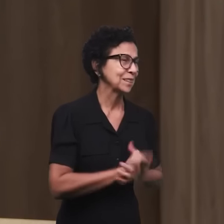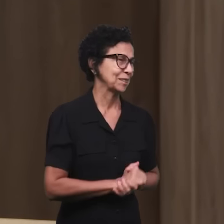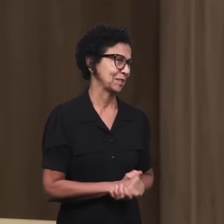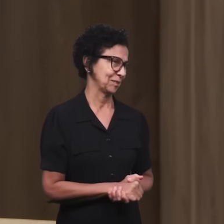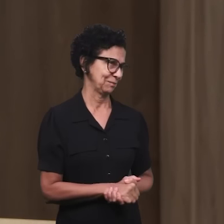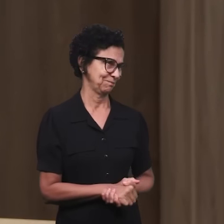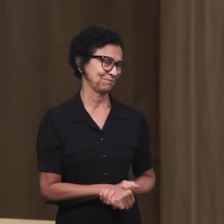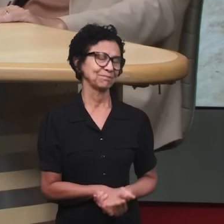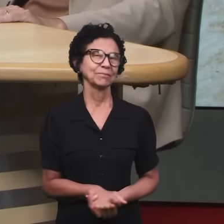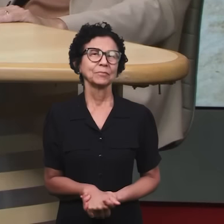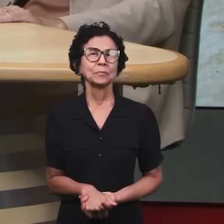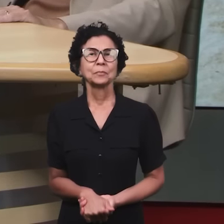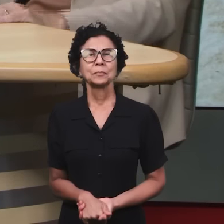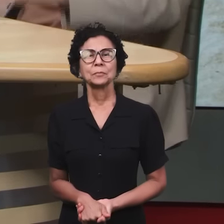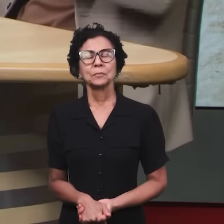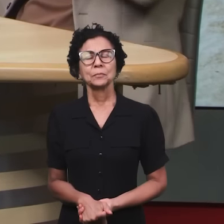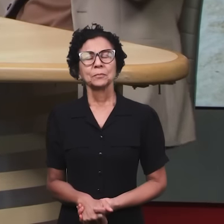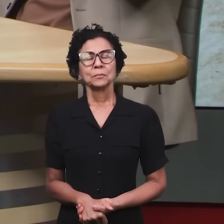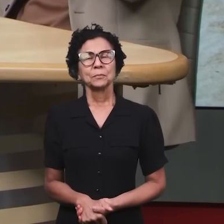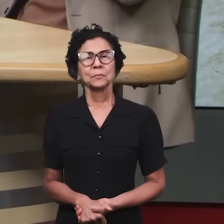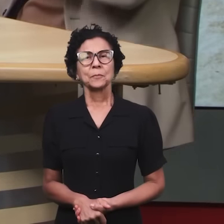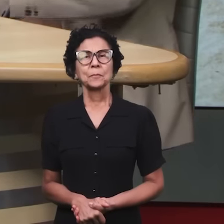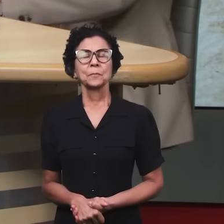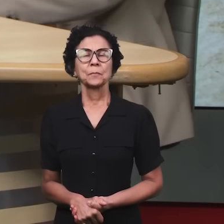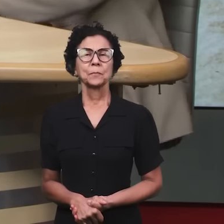Muito bom. Agora, pastor Marcelo, tem um detalhe interessante aqui,